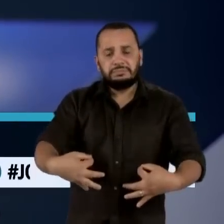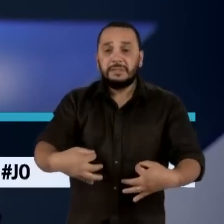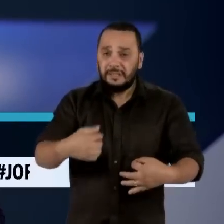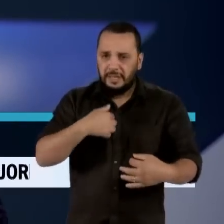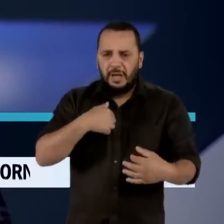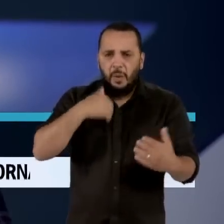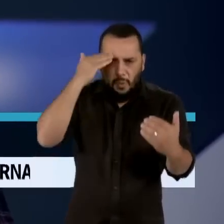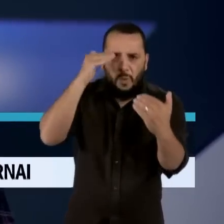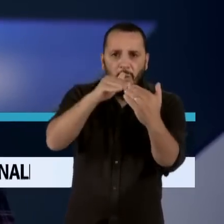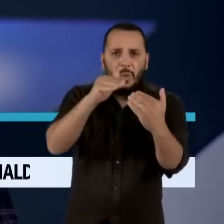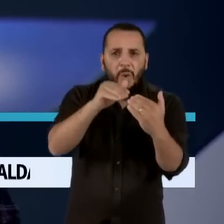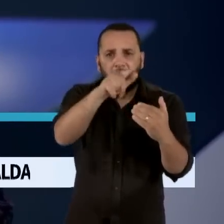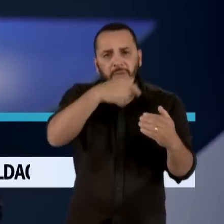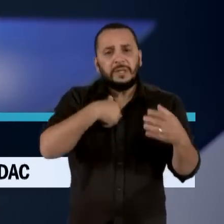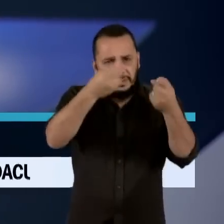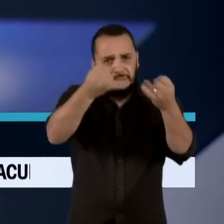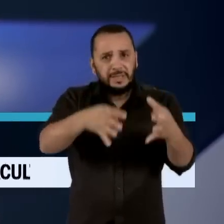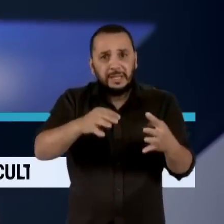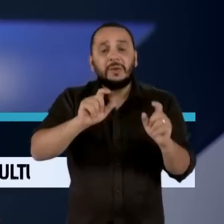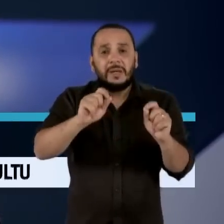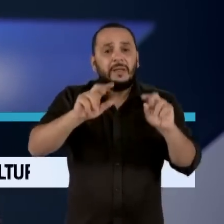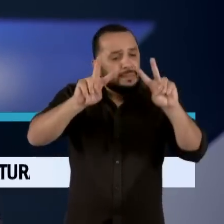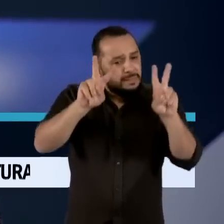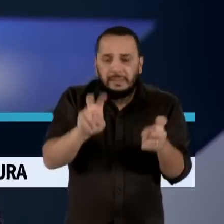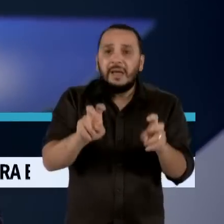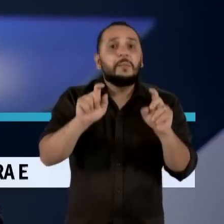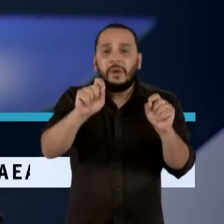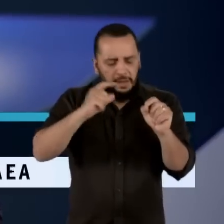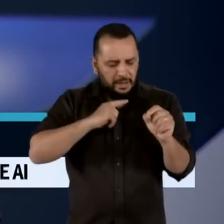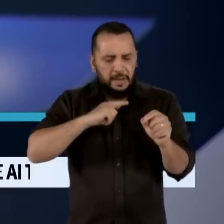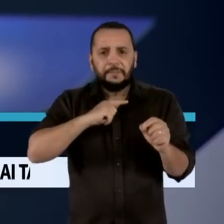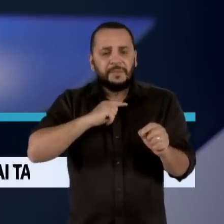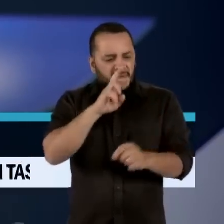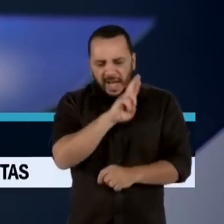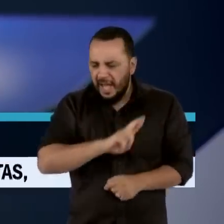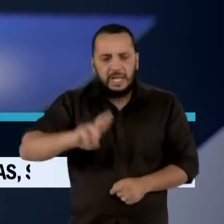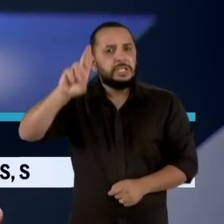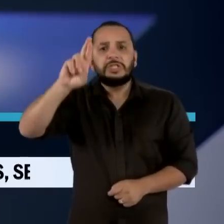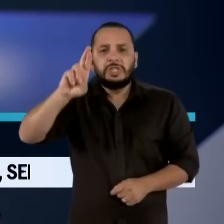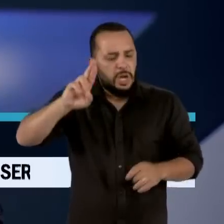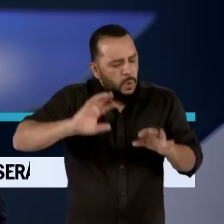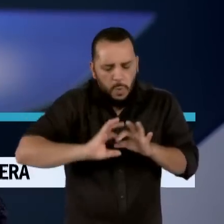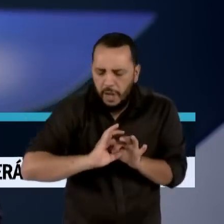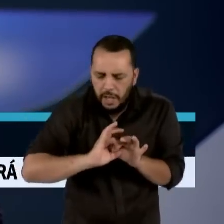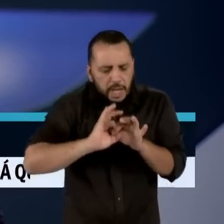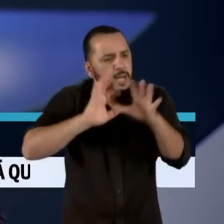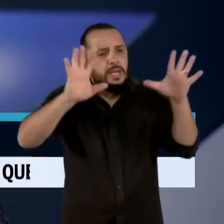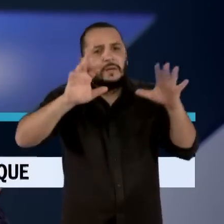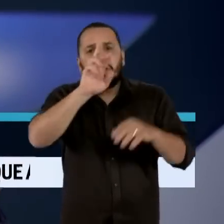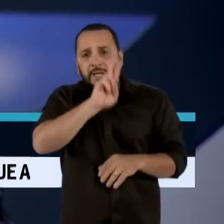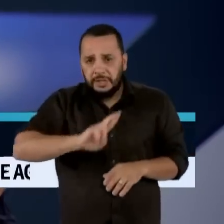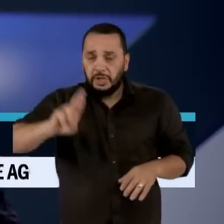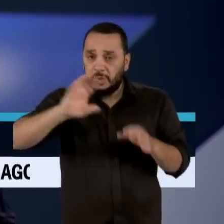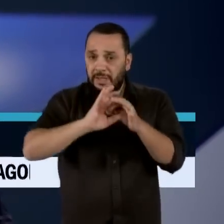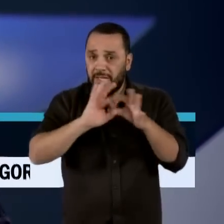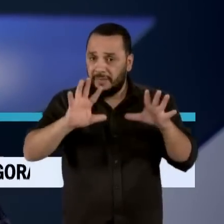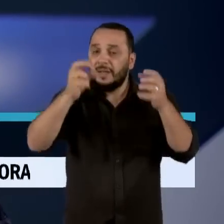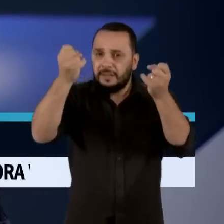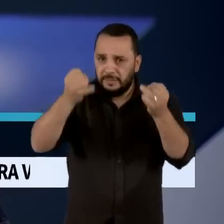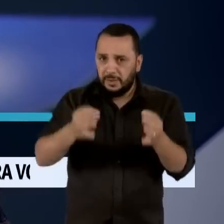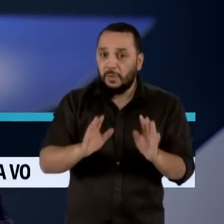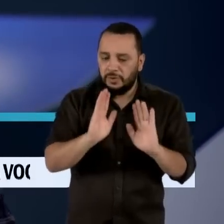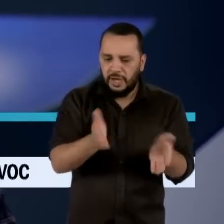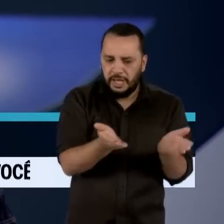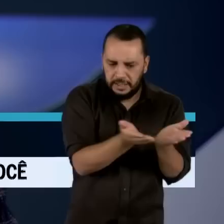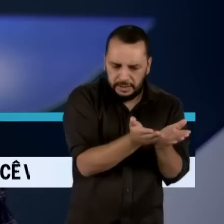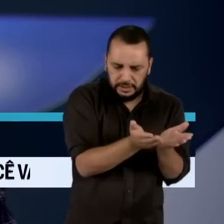ele fala de liberdade religiosa, eu acho excelente ele falar disso, só acrescentaria que ele falou de cristãos,